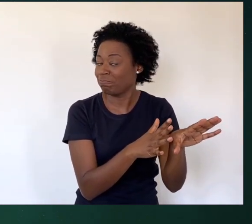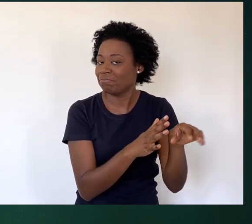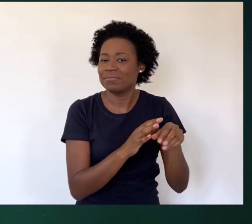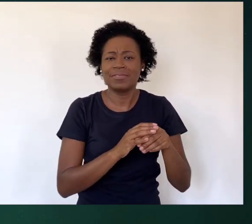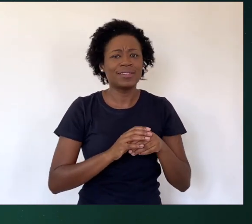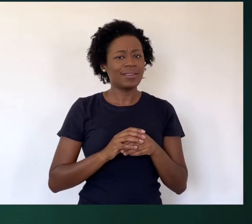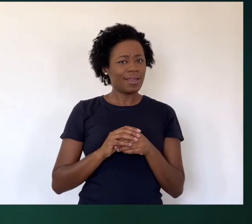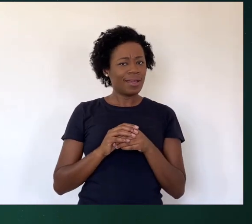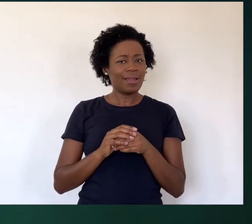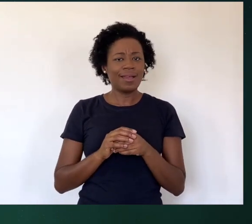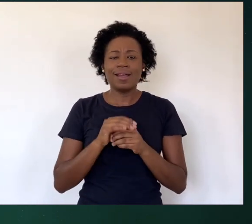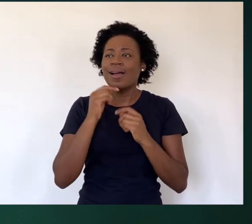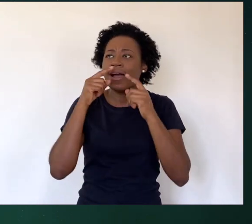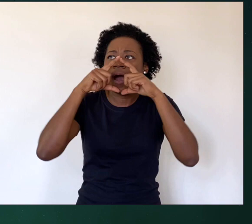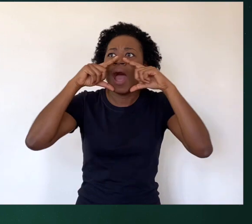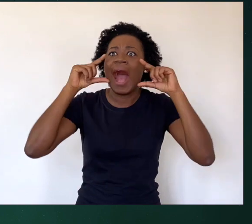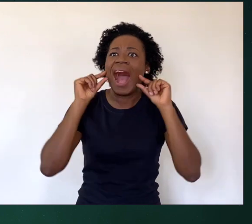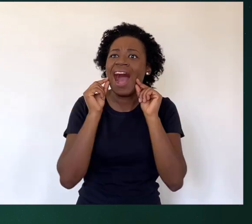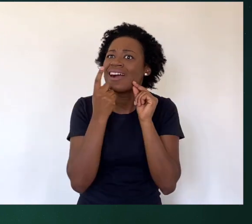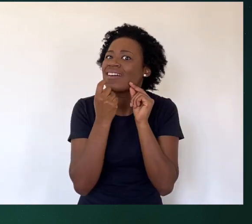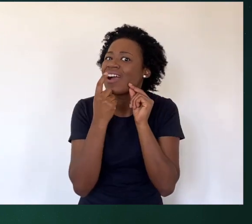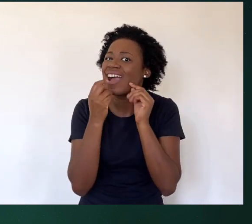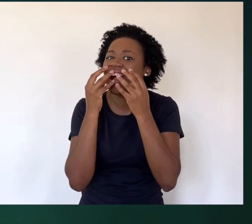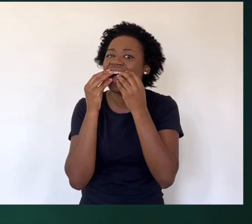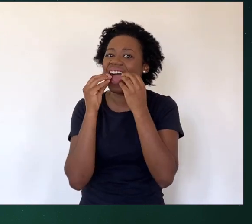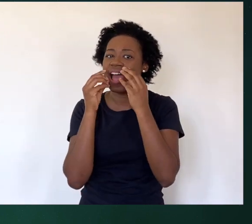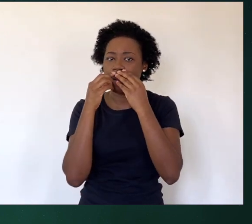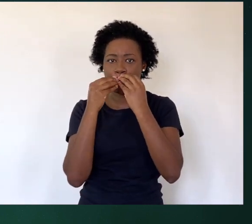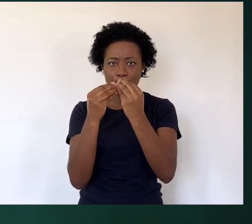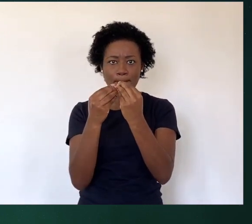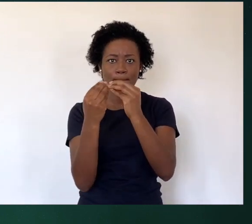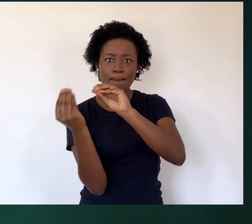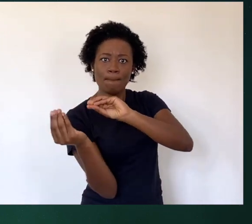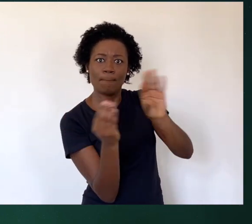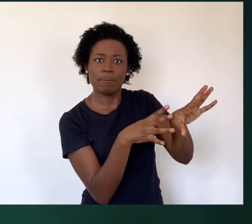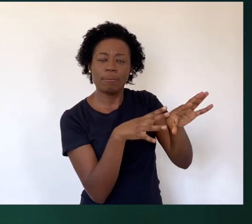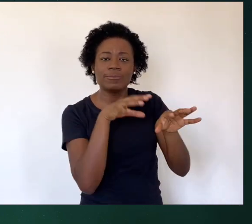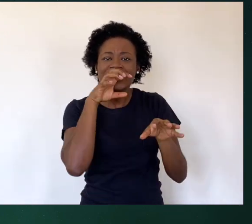Vai embora, grande boca vermelha.